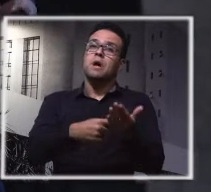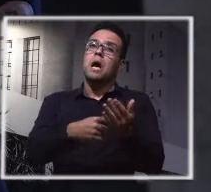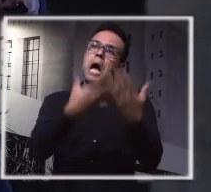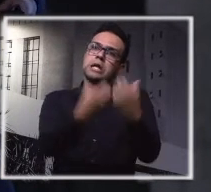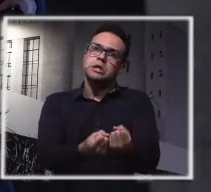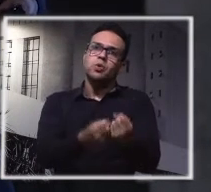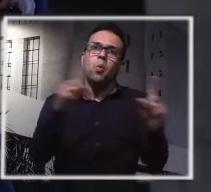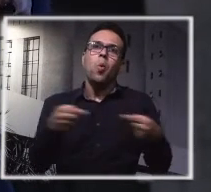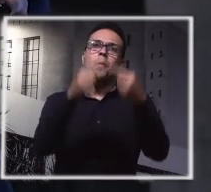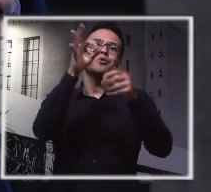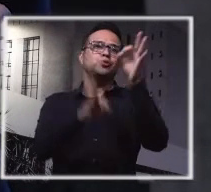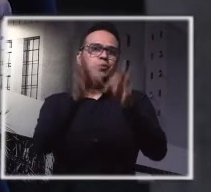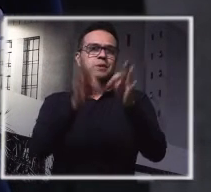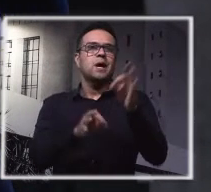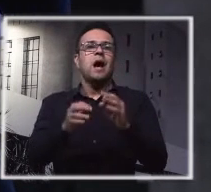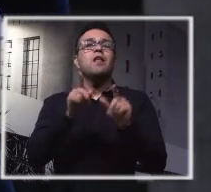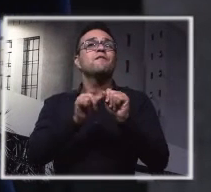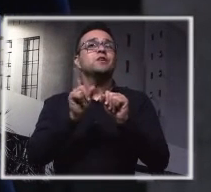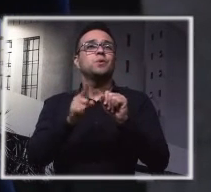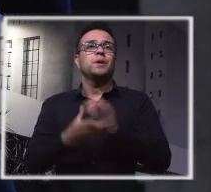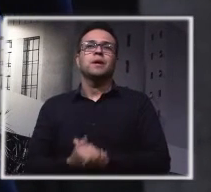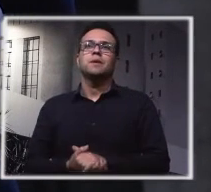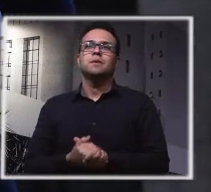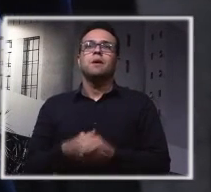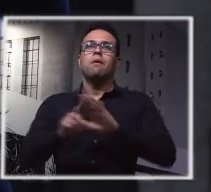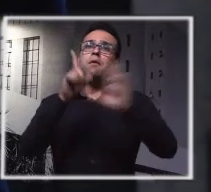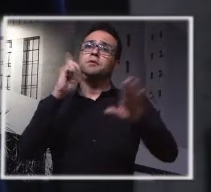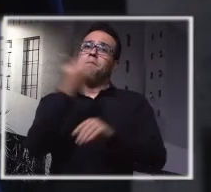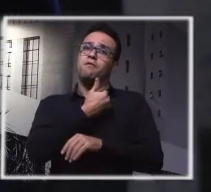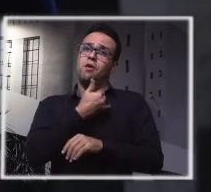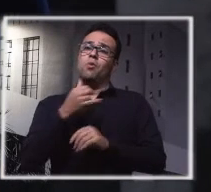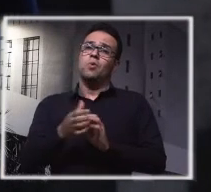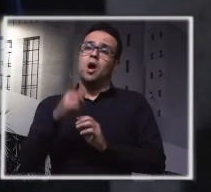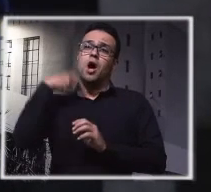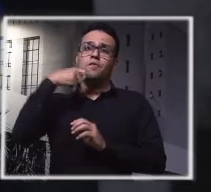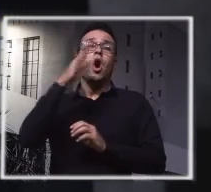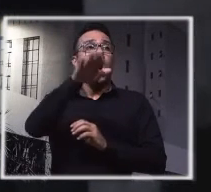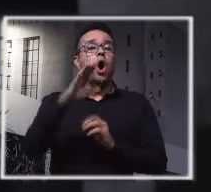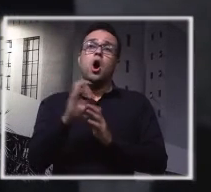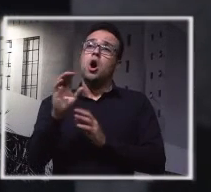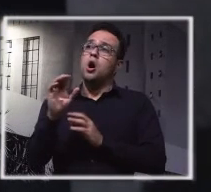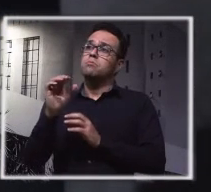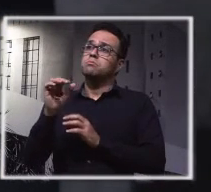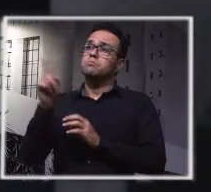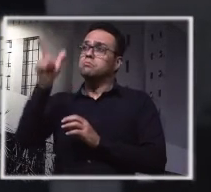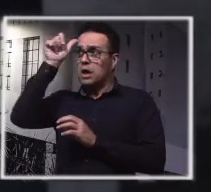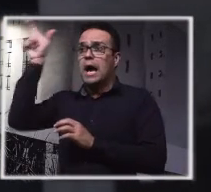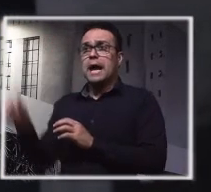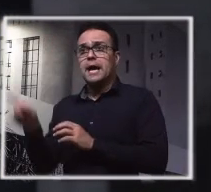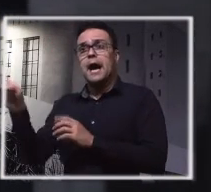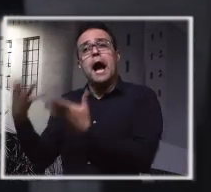era juridicamente válido. E ele fez questão de trazer ao meu conhecimento como magistrada que a cliente tinha assumido esta